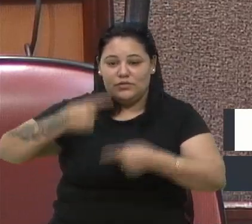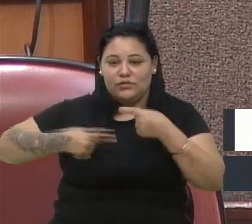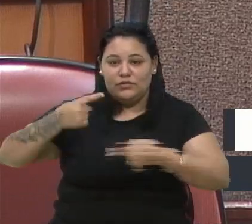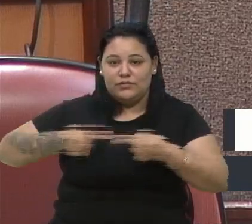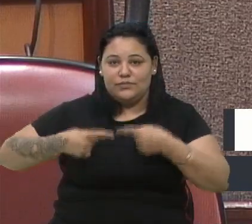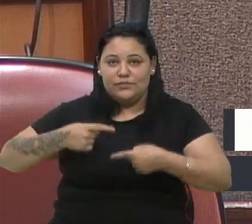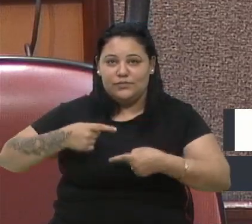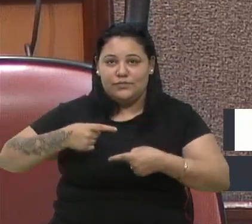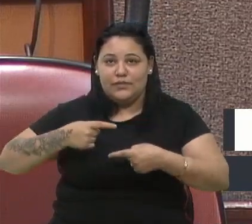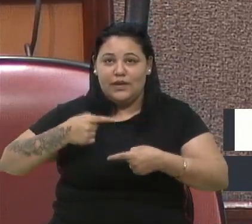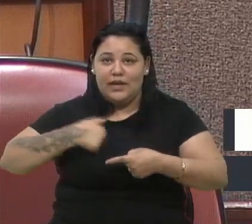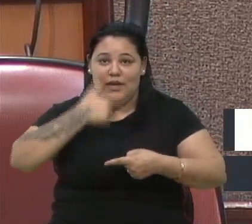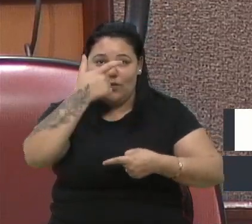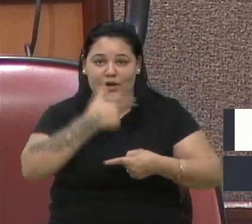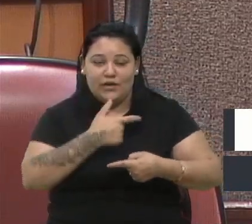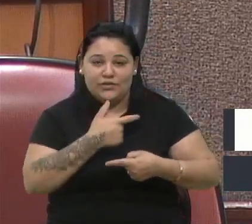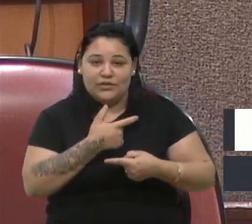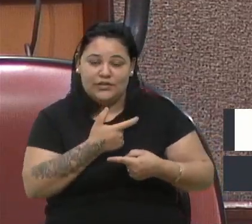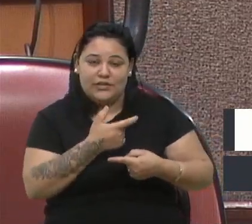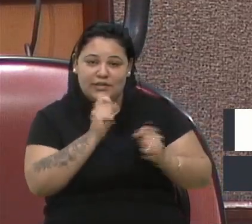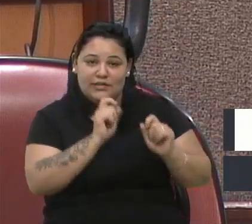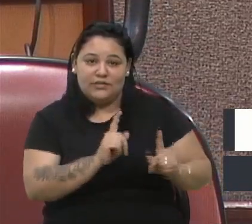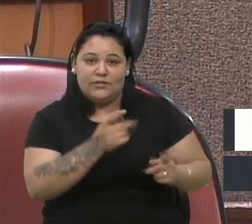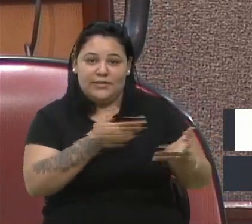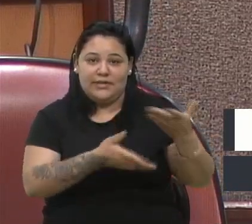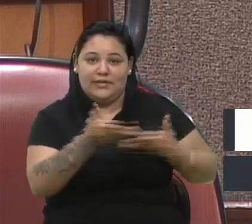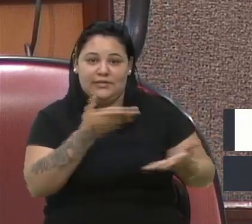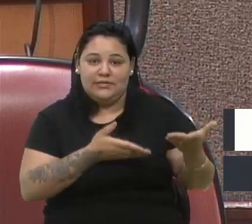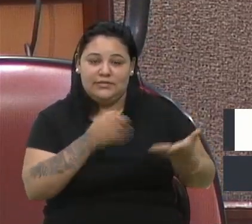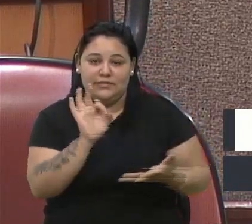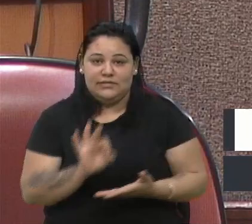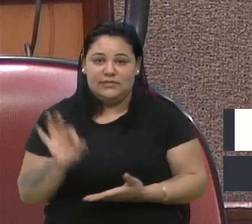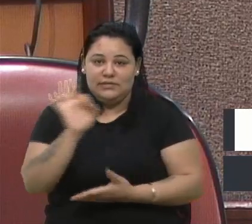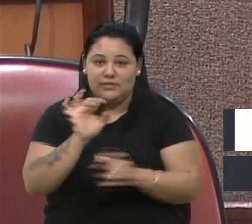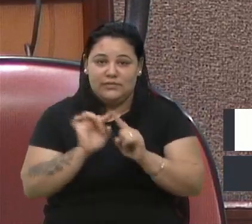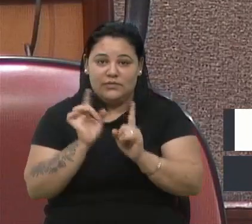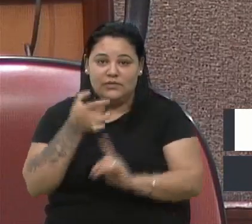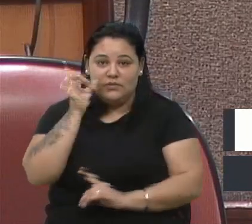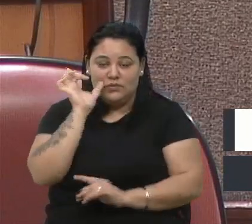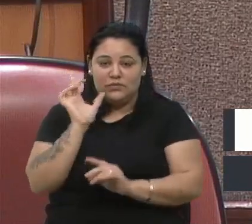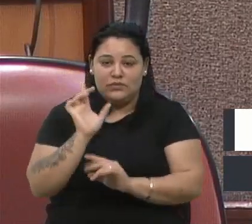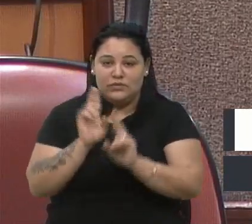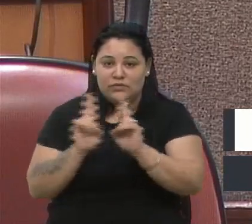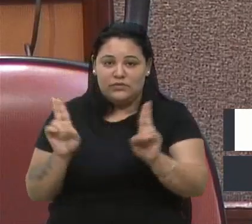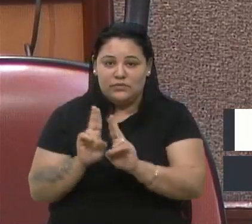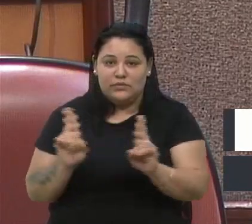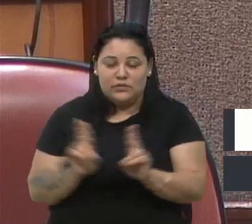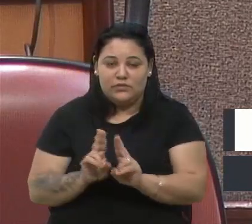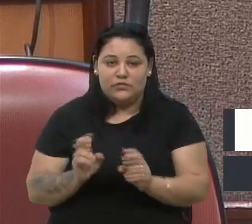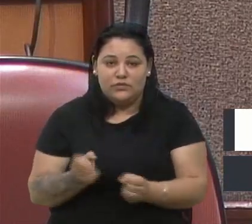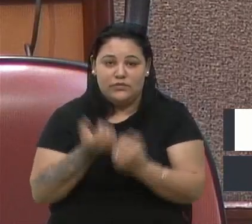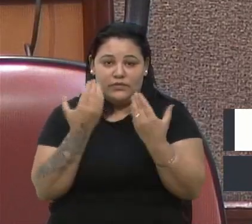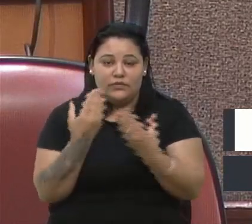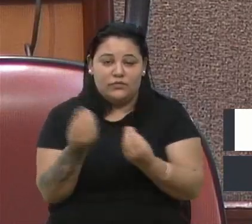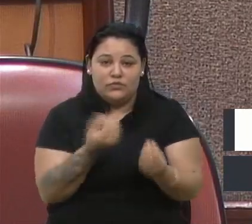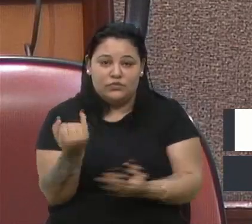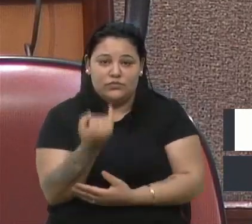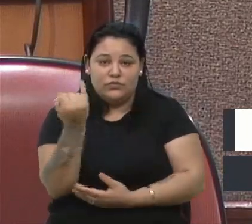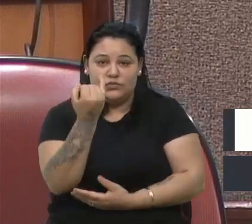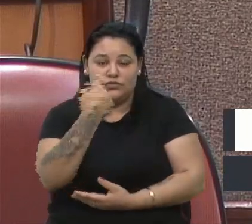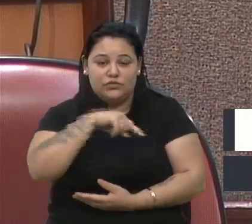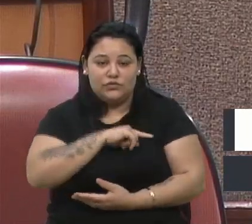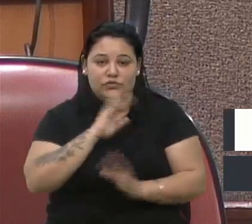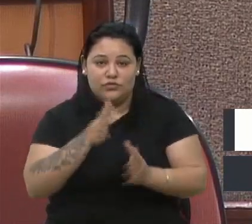o círculo, né? Mas ontem, lá no Hospital da Unimed, foi um evento muito importante. A gente sabe da